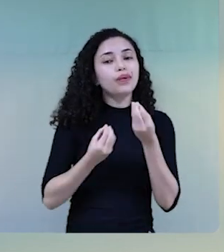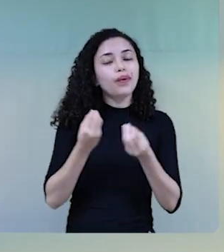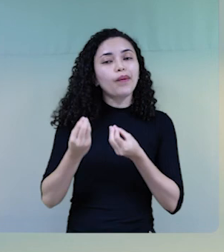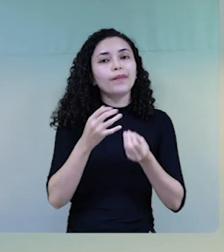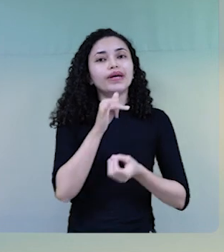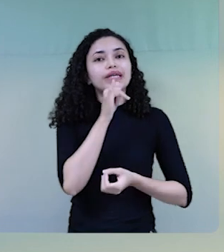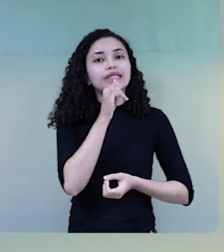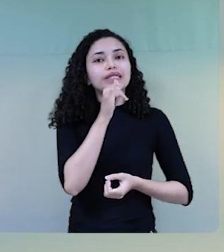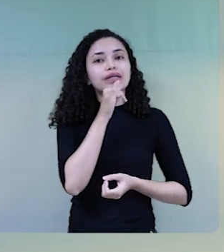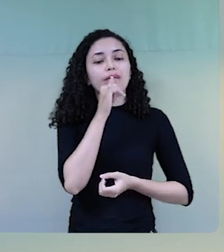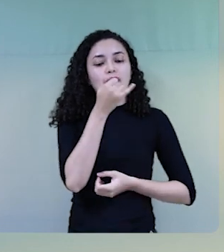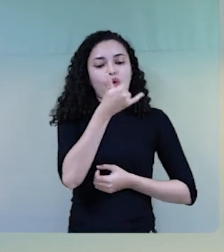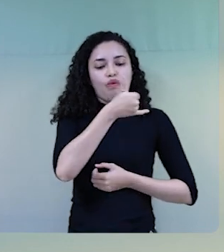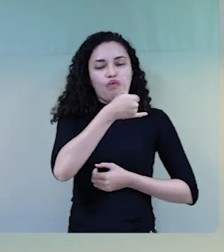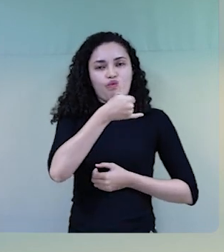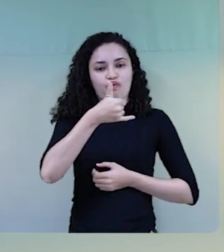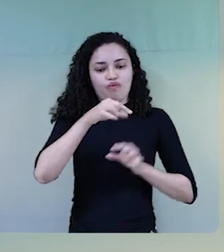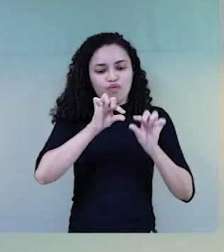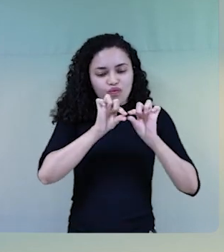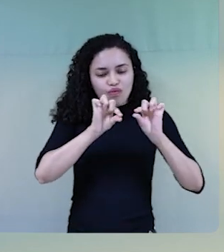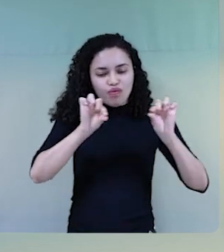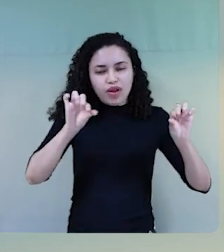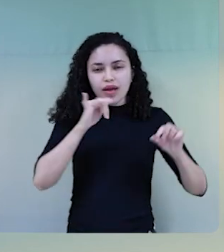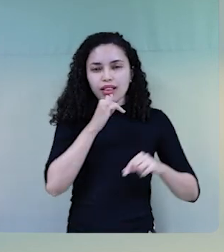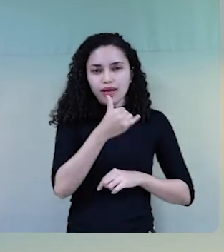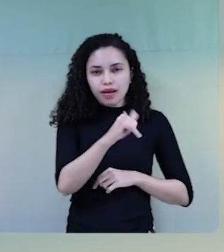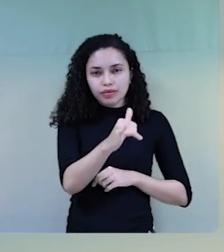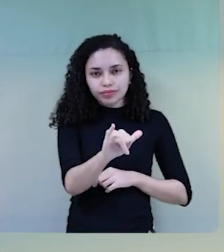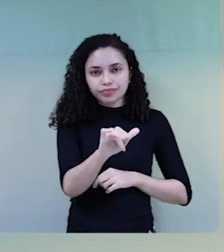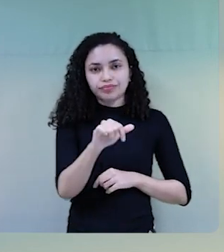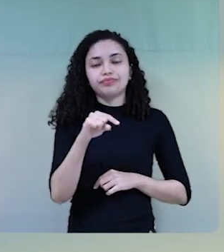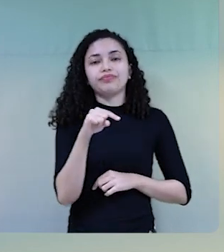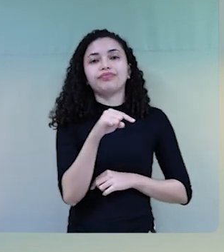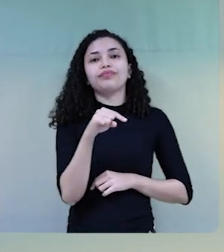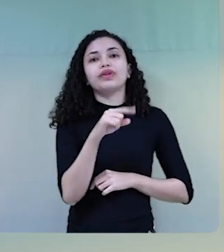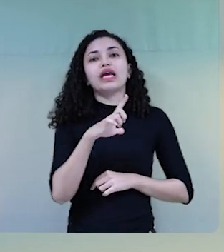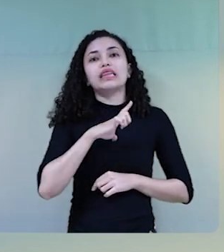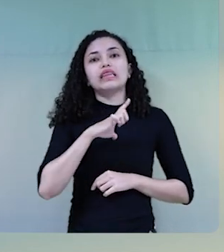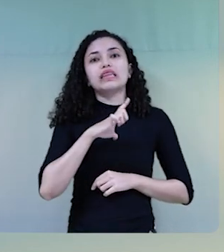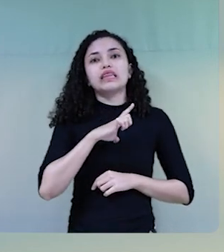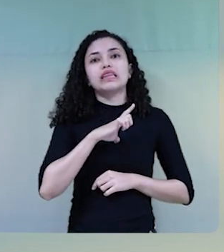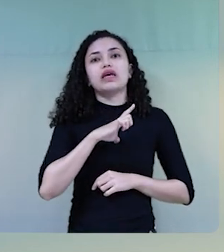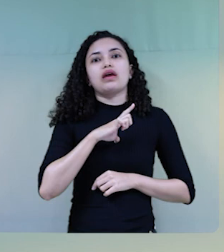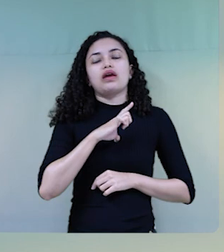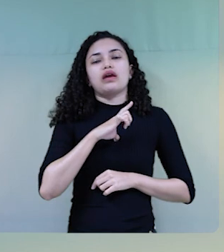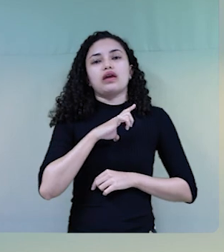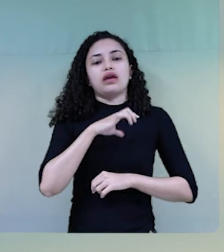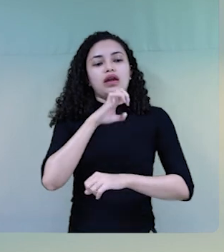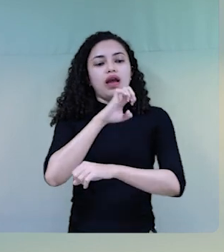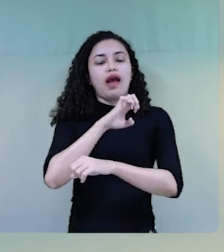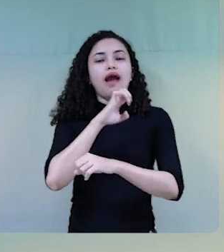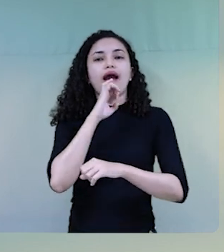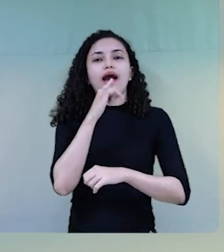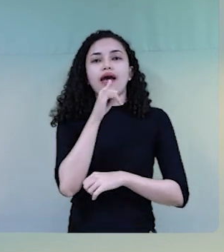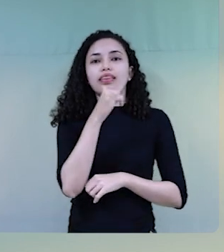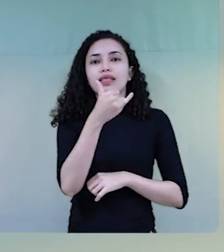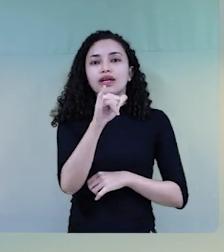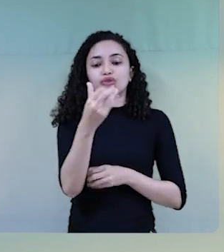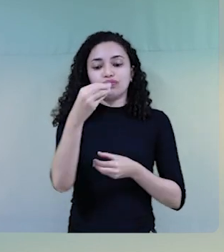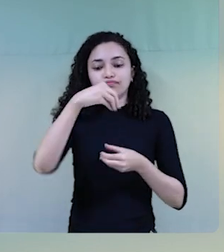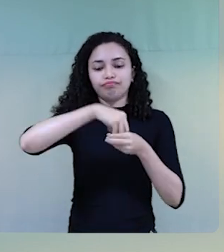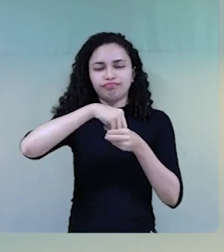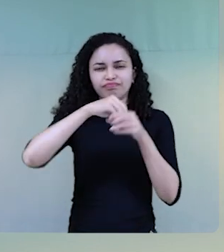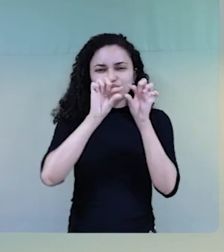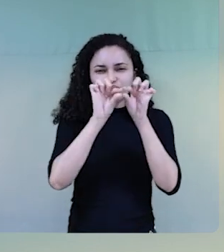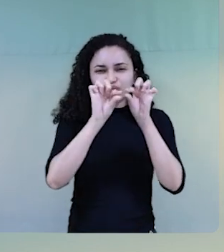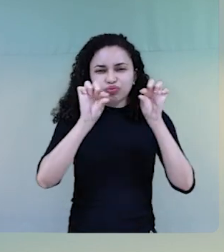exemplo, um fio elétrico, tá? Esse fio elétrico tem uma corrente elétrica e esse fio está dentro de uma